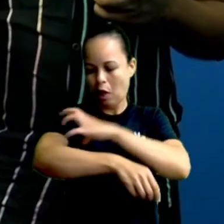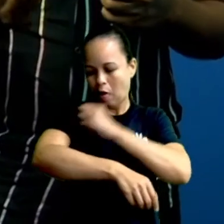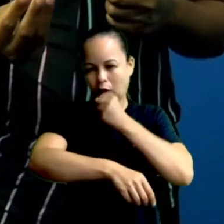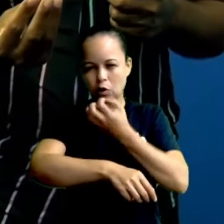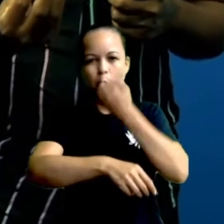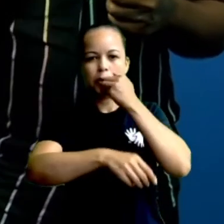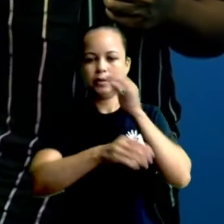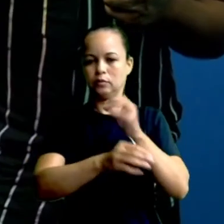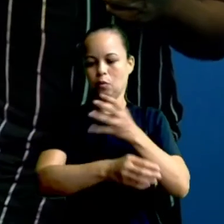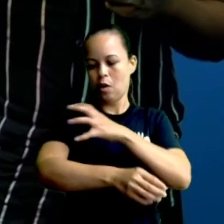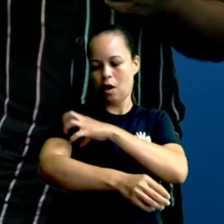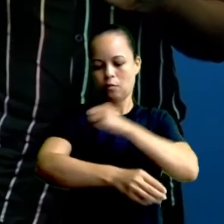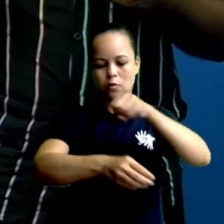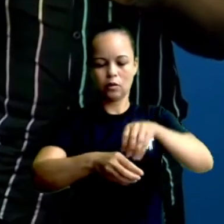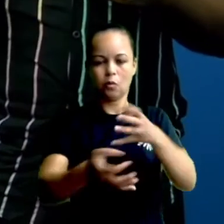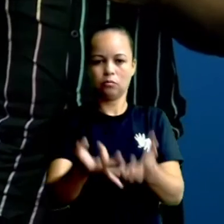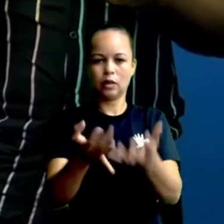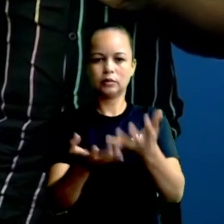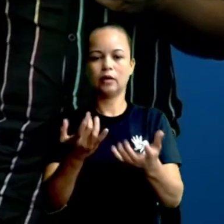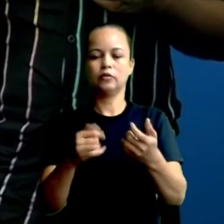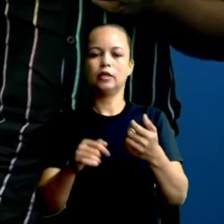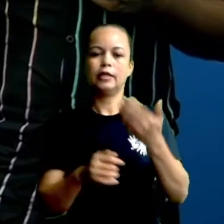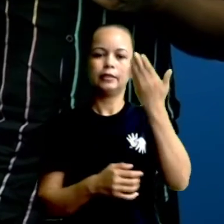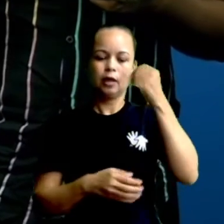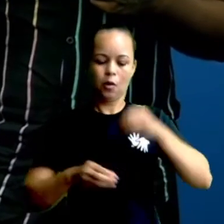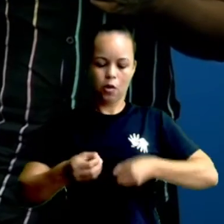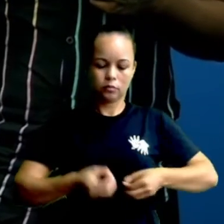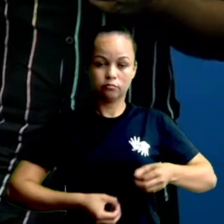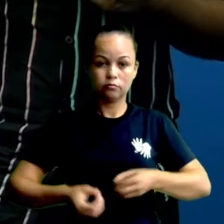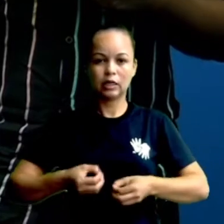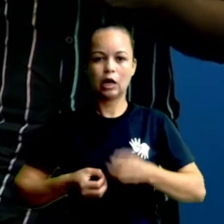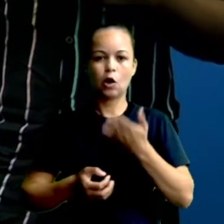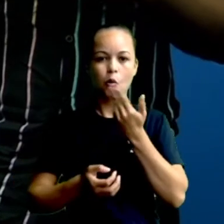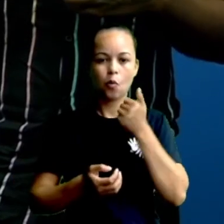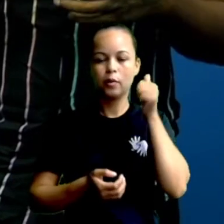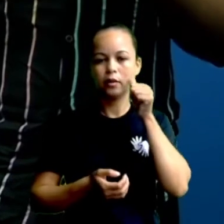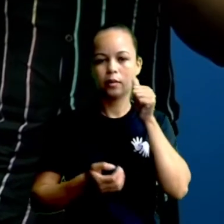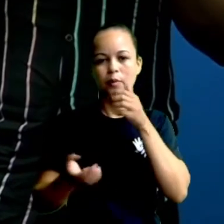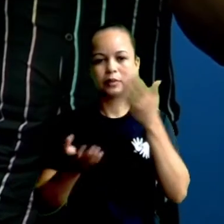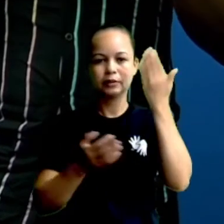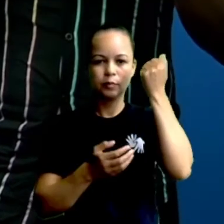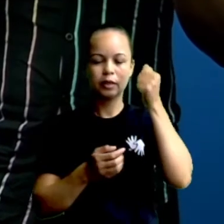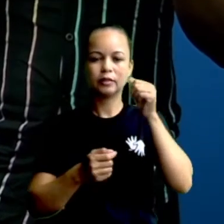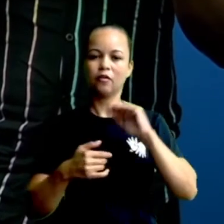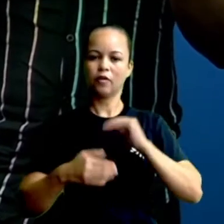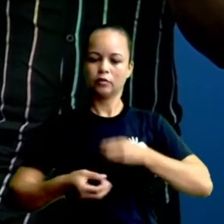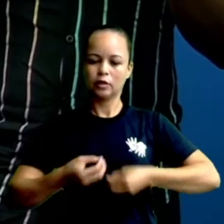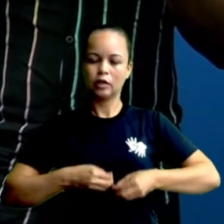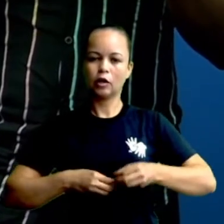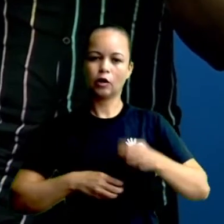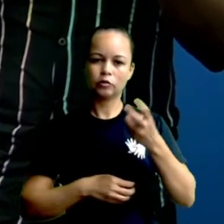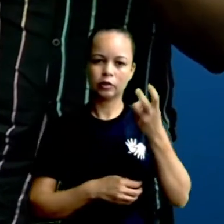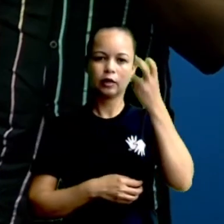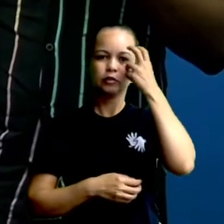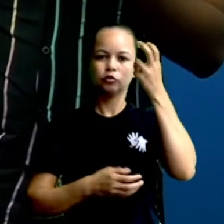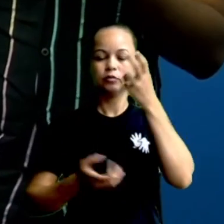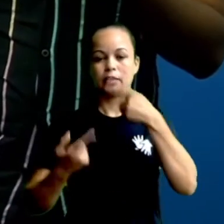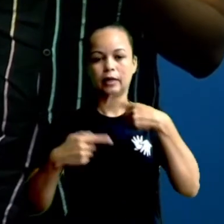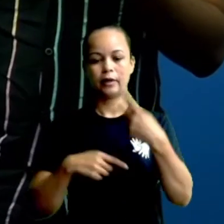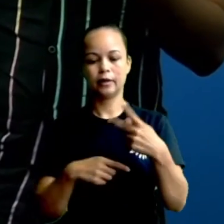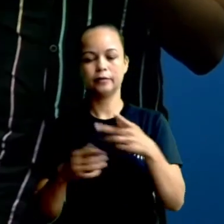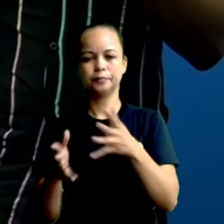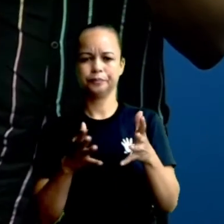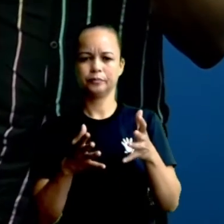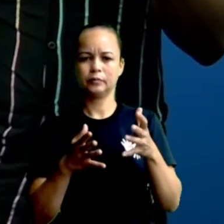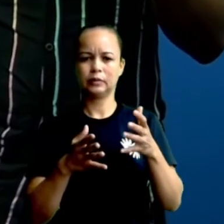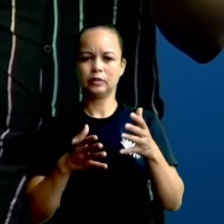elas acreditavam que estavam comendo uma sabedoria daquele guerreiro, tá? Então, era um ritual que não era simplesmente que eles saíam comendo